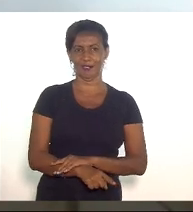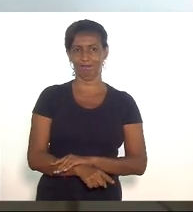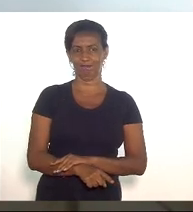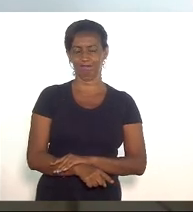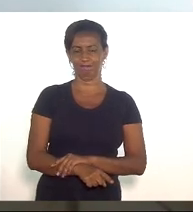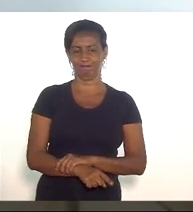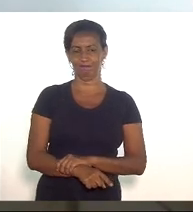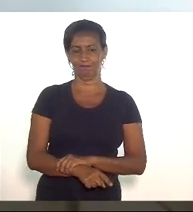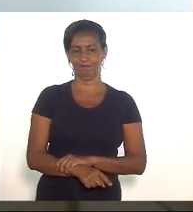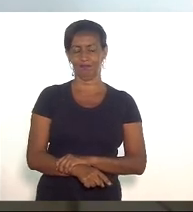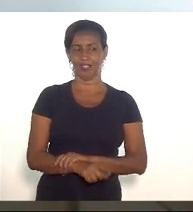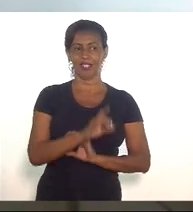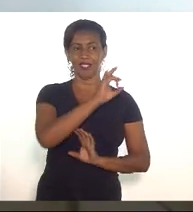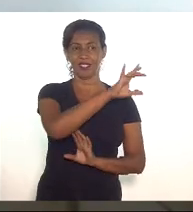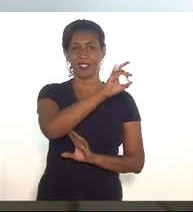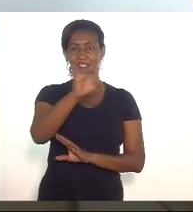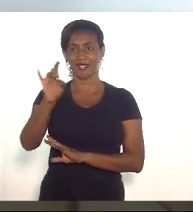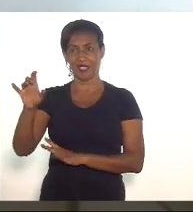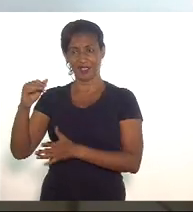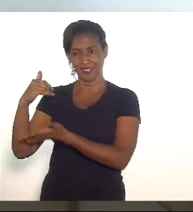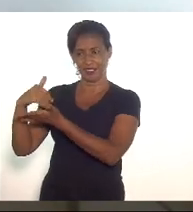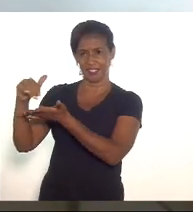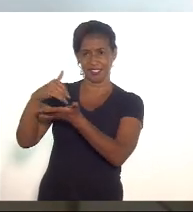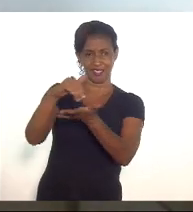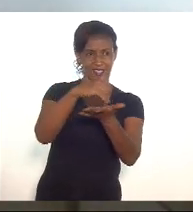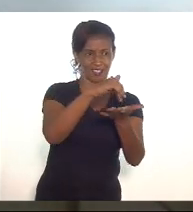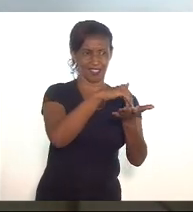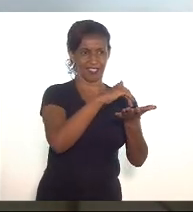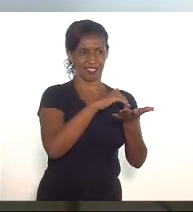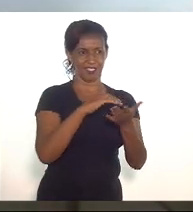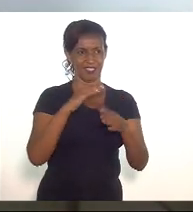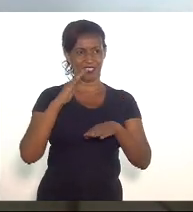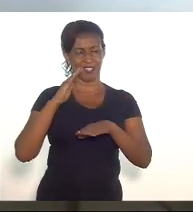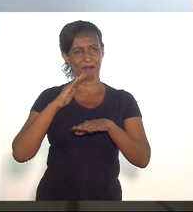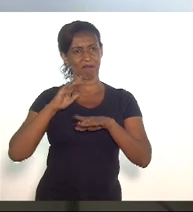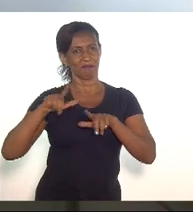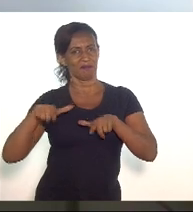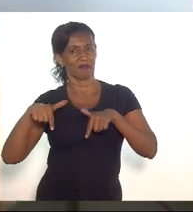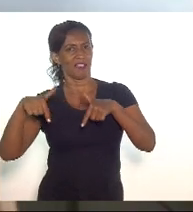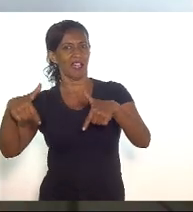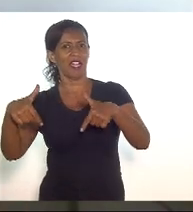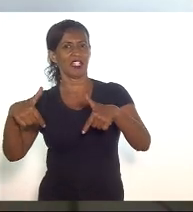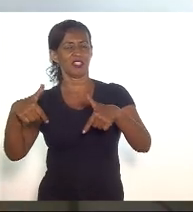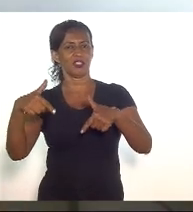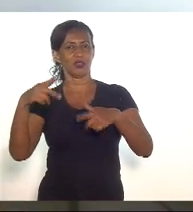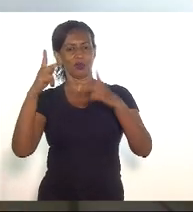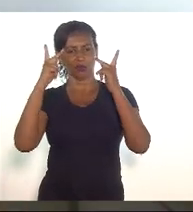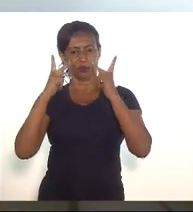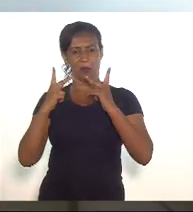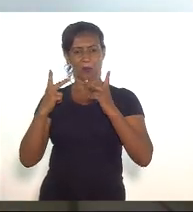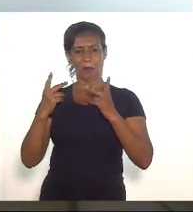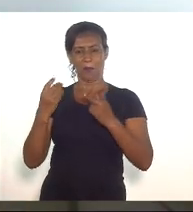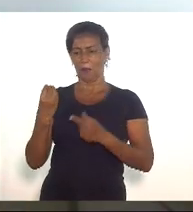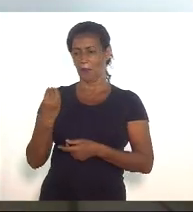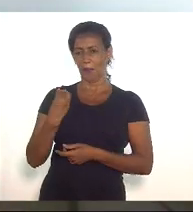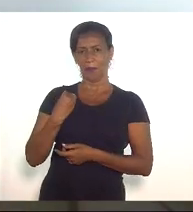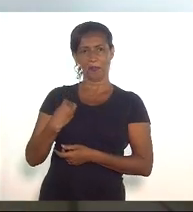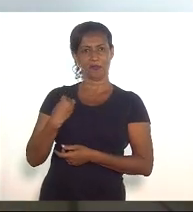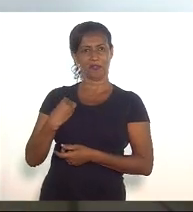E que cada secretaria funciona como fosse um silo, um